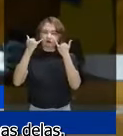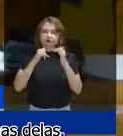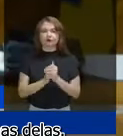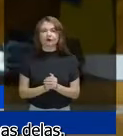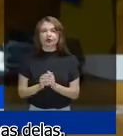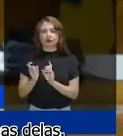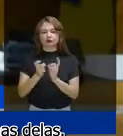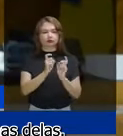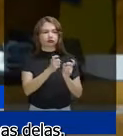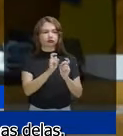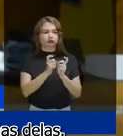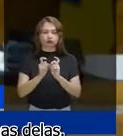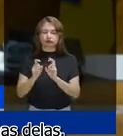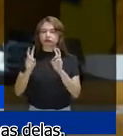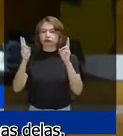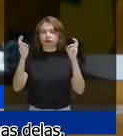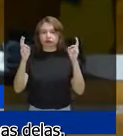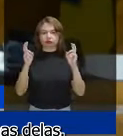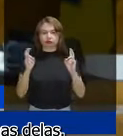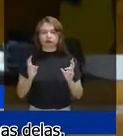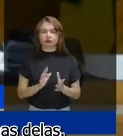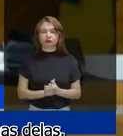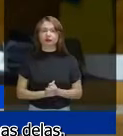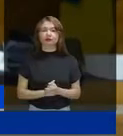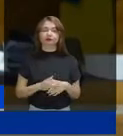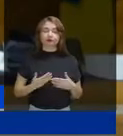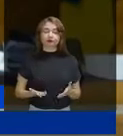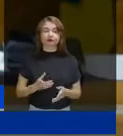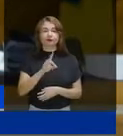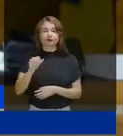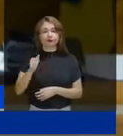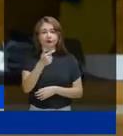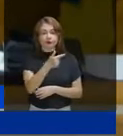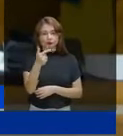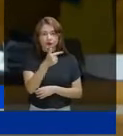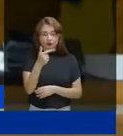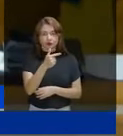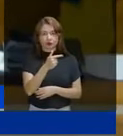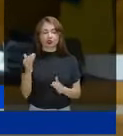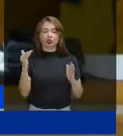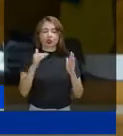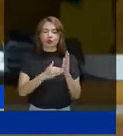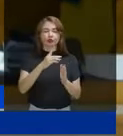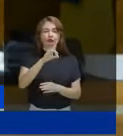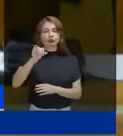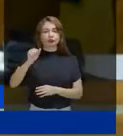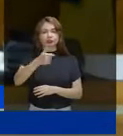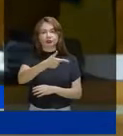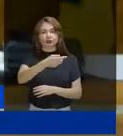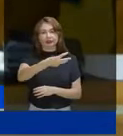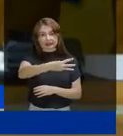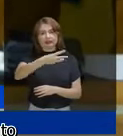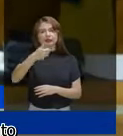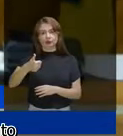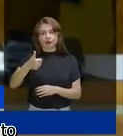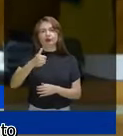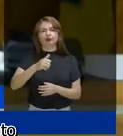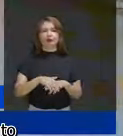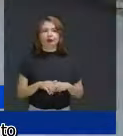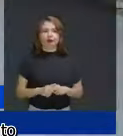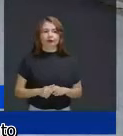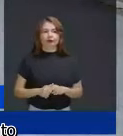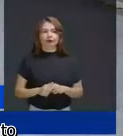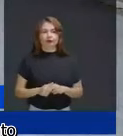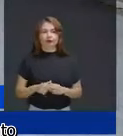deliberamos a respeito de algumas delas. Então, fazemos lá no dia 22 e a última no dia 31, que marca, então,